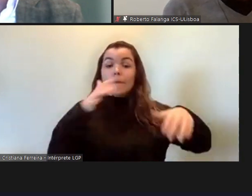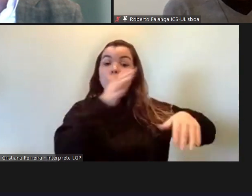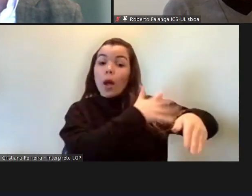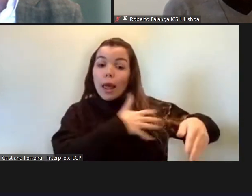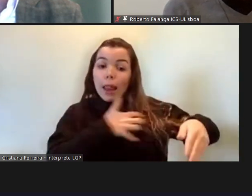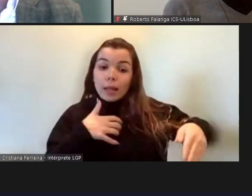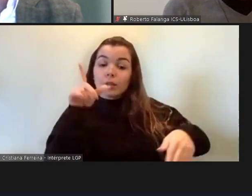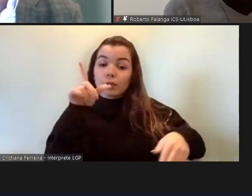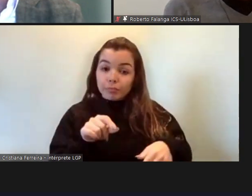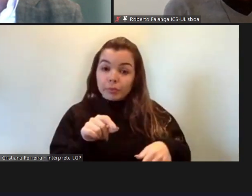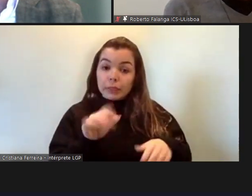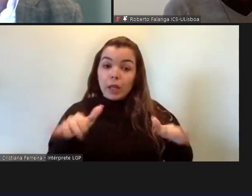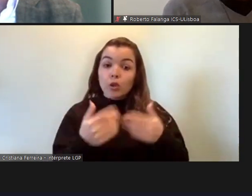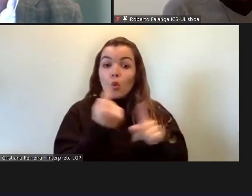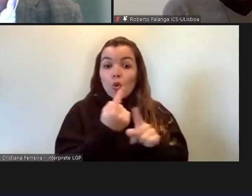sai destas